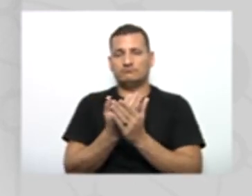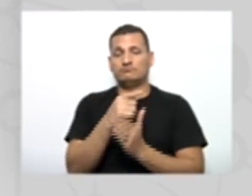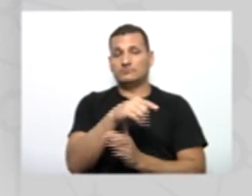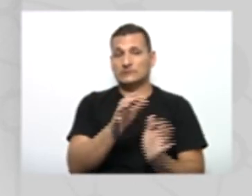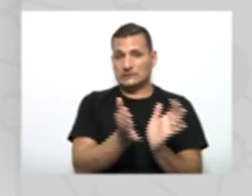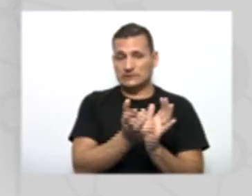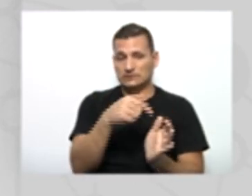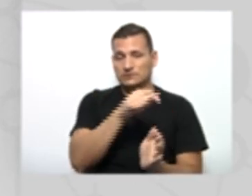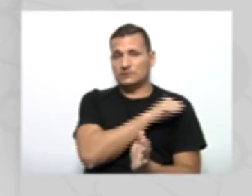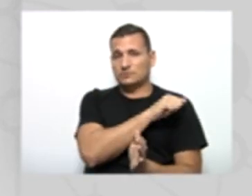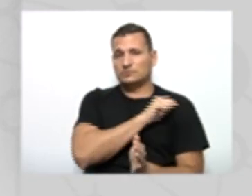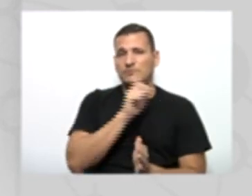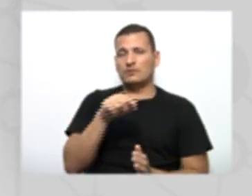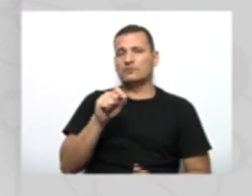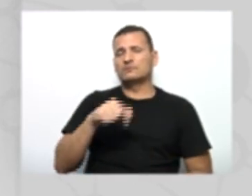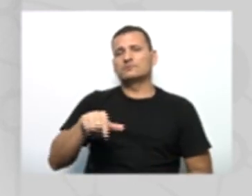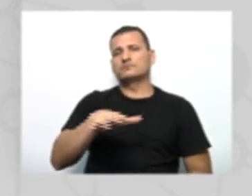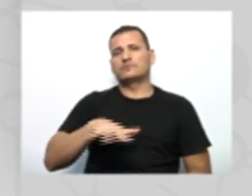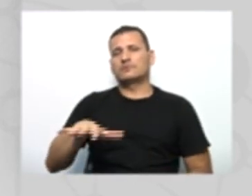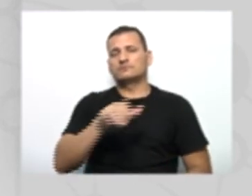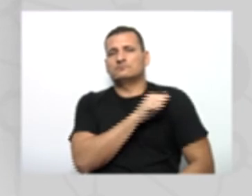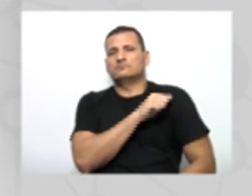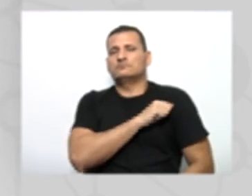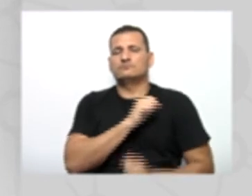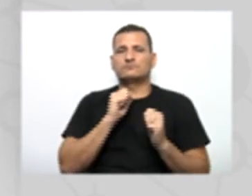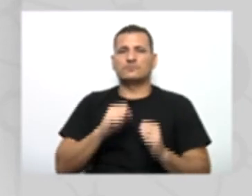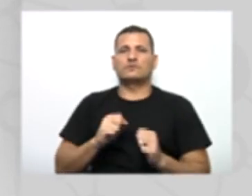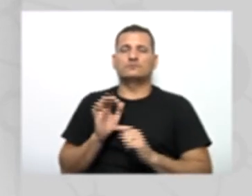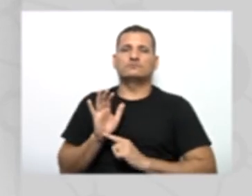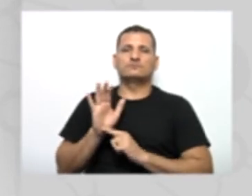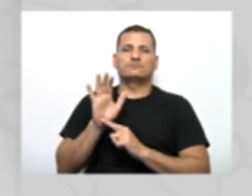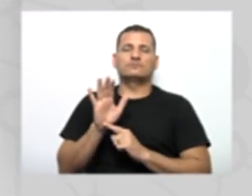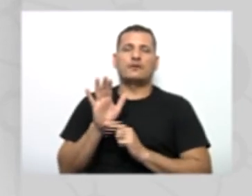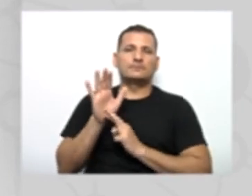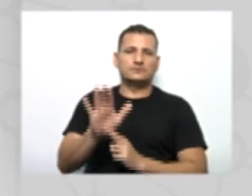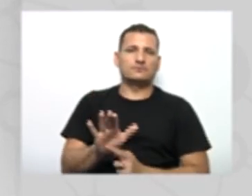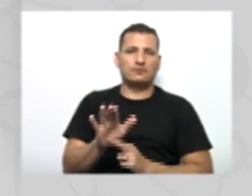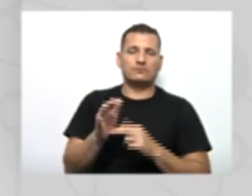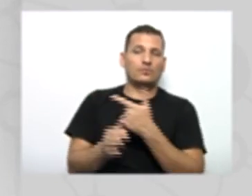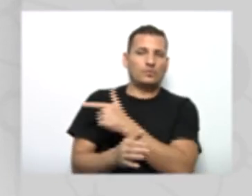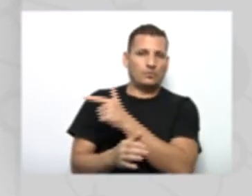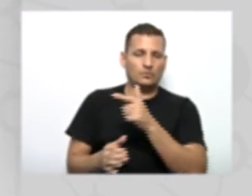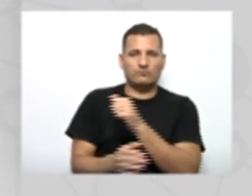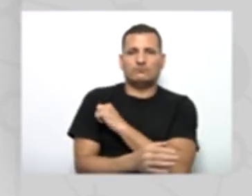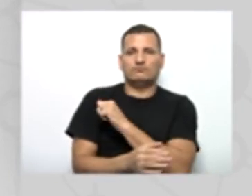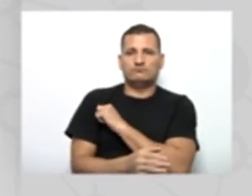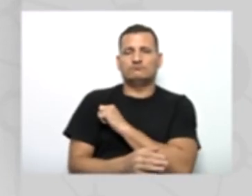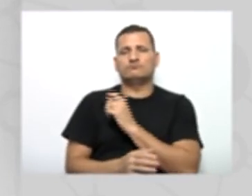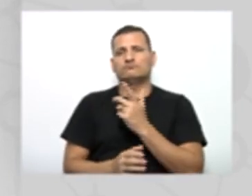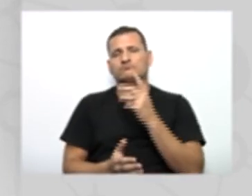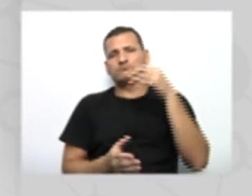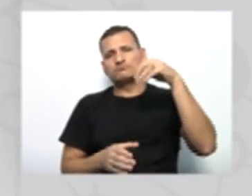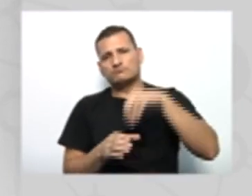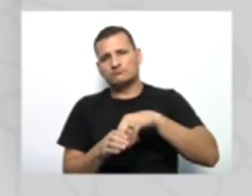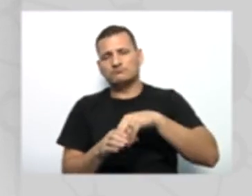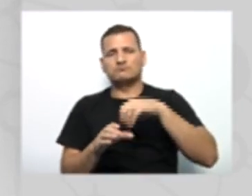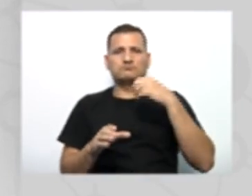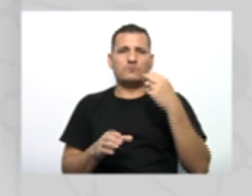os problemas da cidade, participar de audiências públicas. E essa participação política, ela